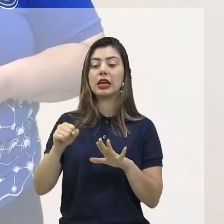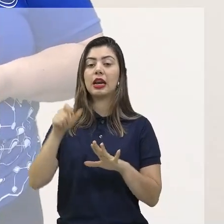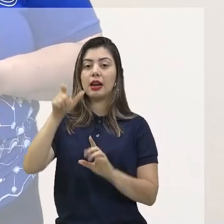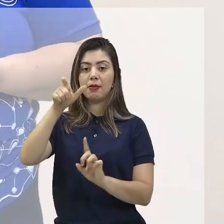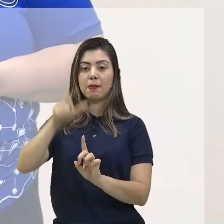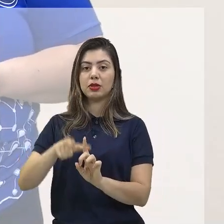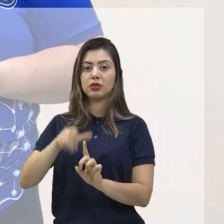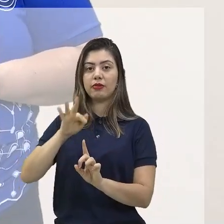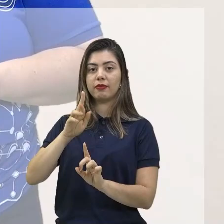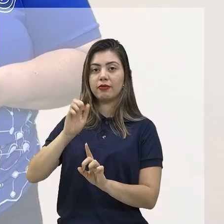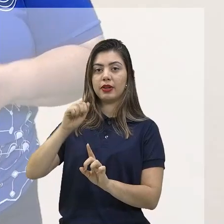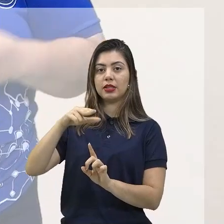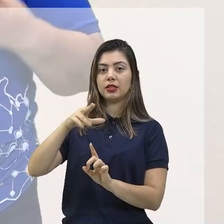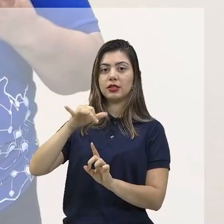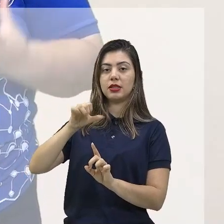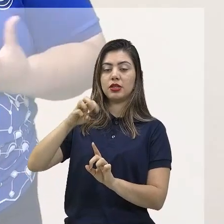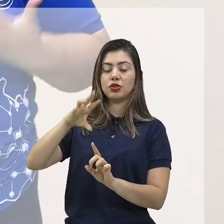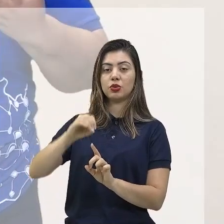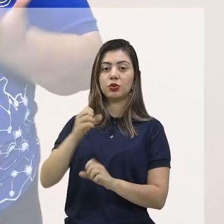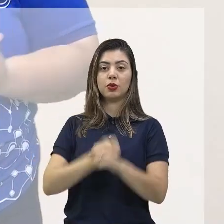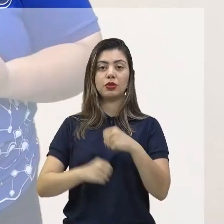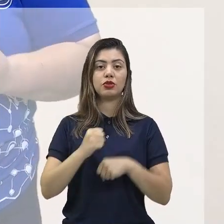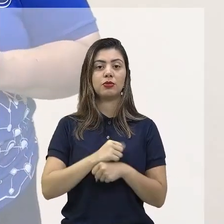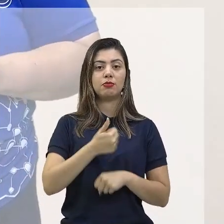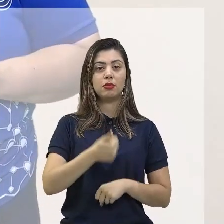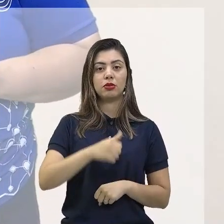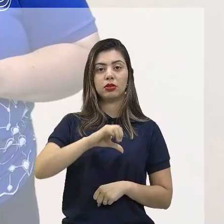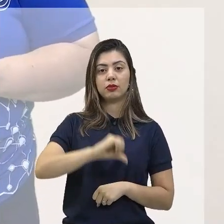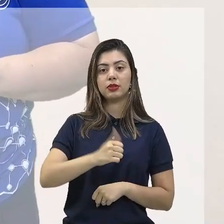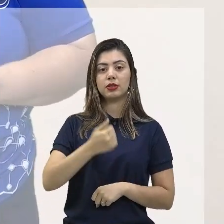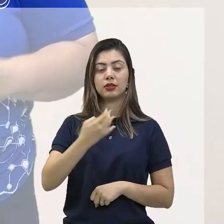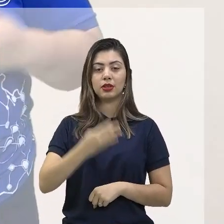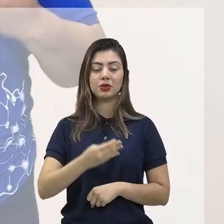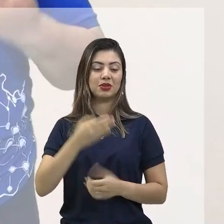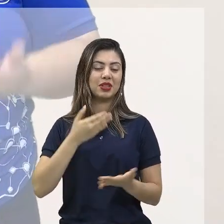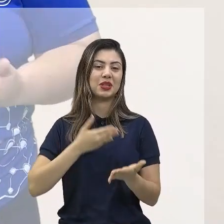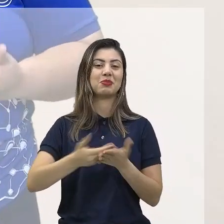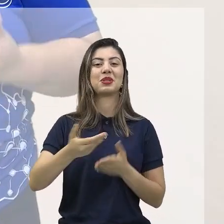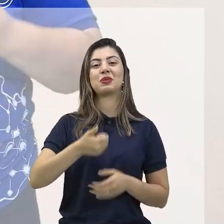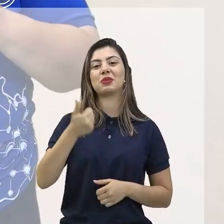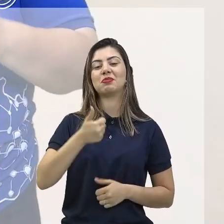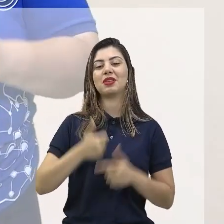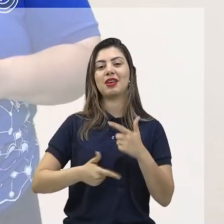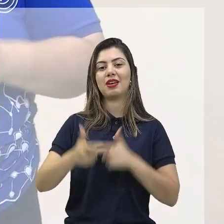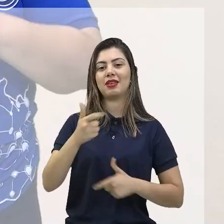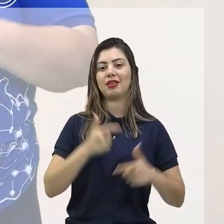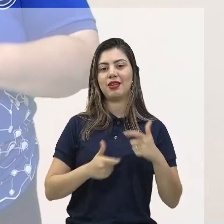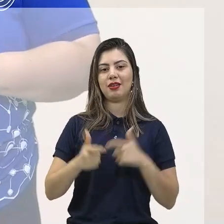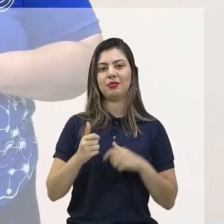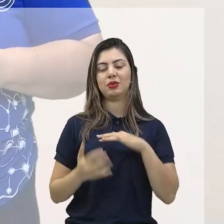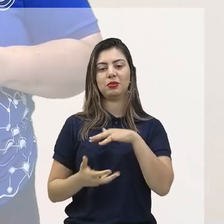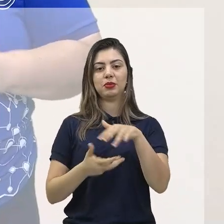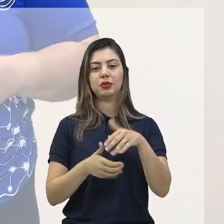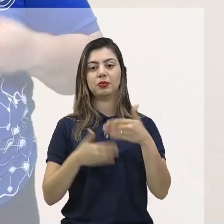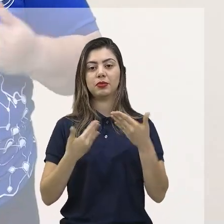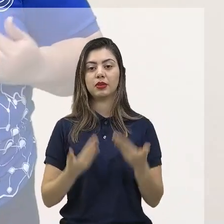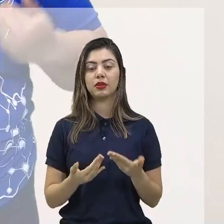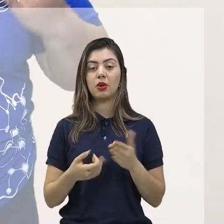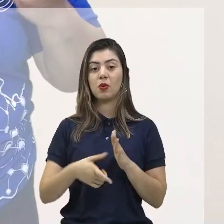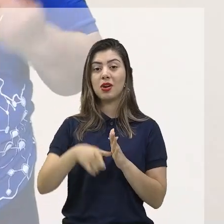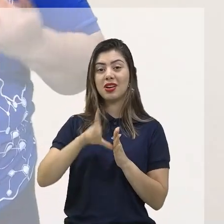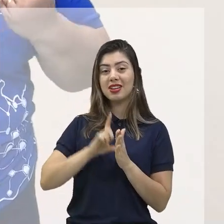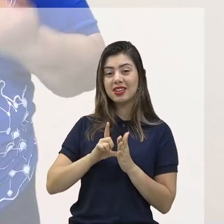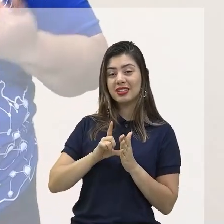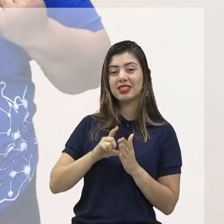Ferdinando em 1914, que se tornou aí o estopim da Primeira Guerra Mundial. Os Balcãs, na década anterior a 1914, eram